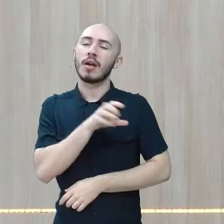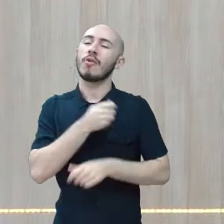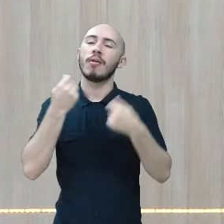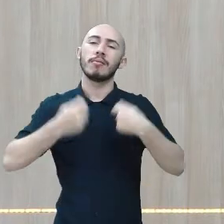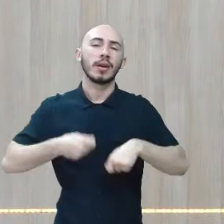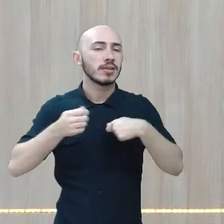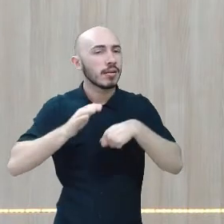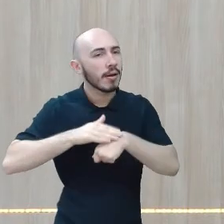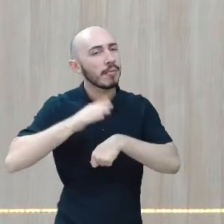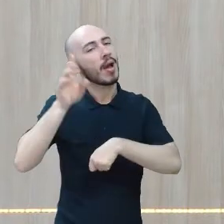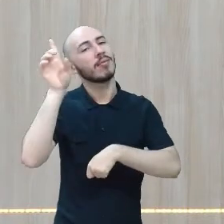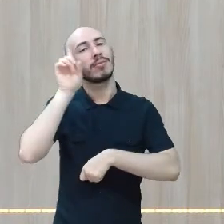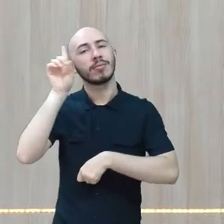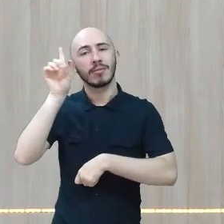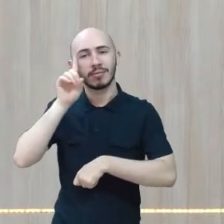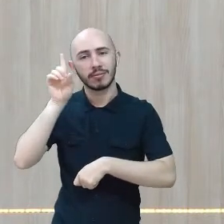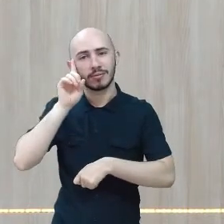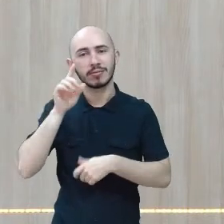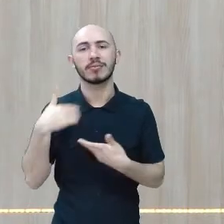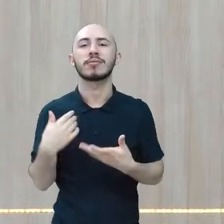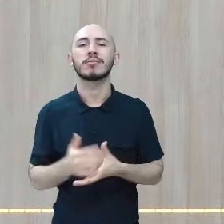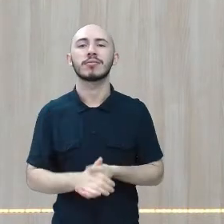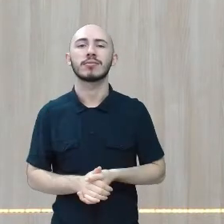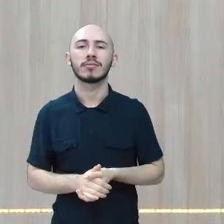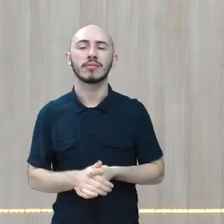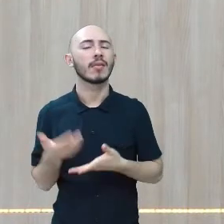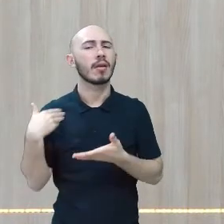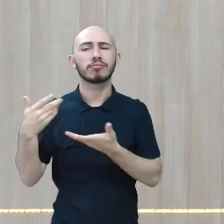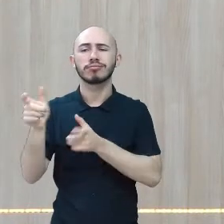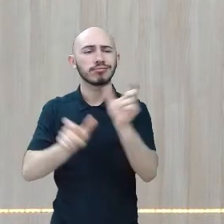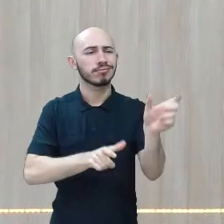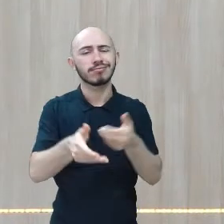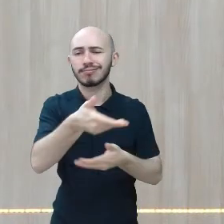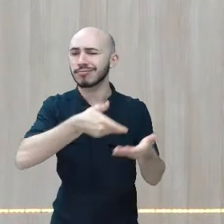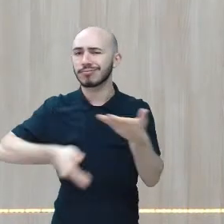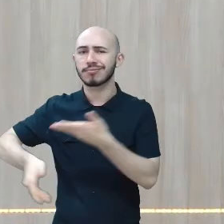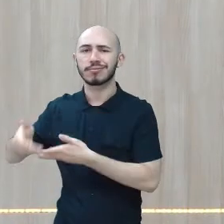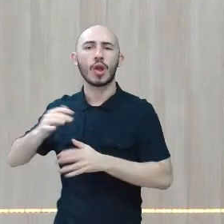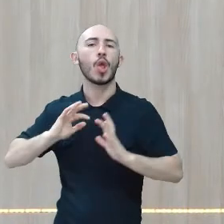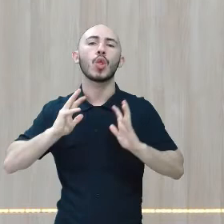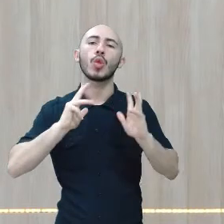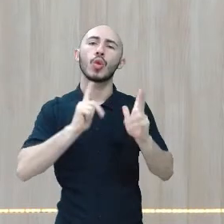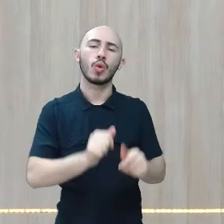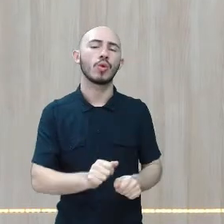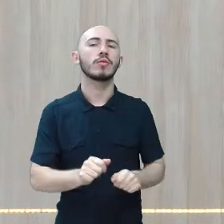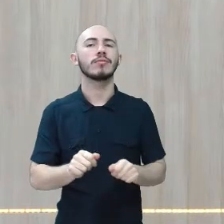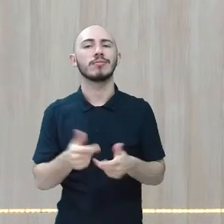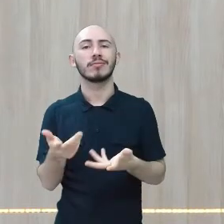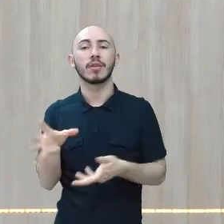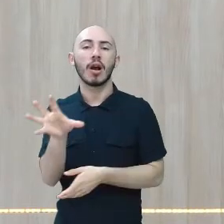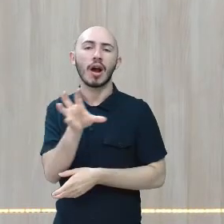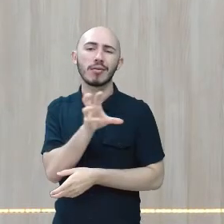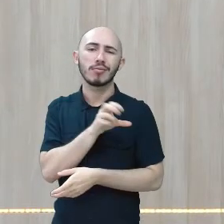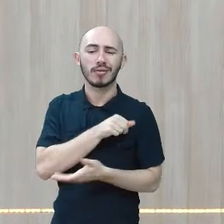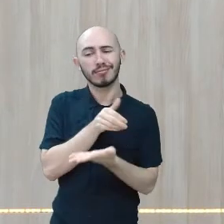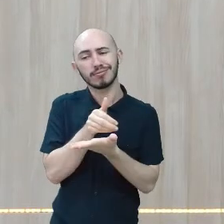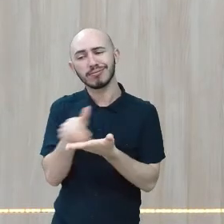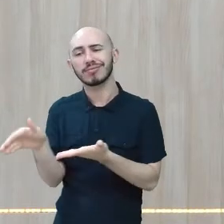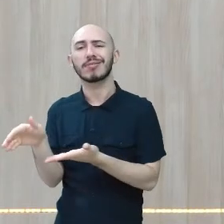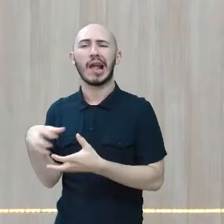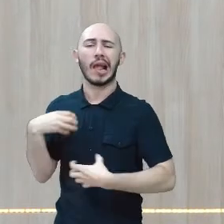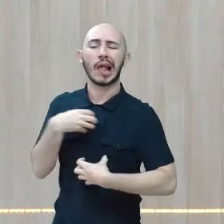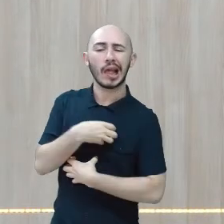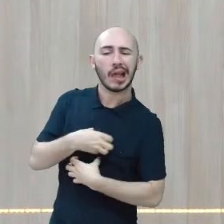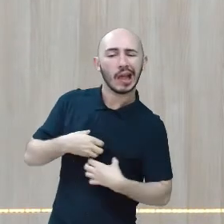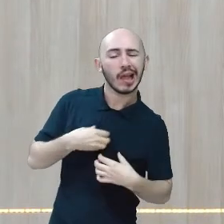Nos nossos dias. Isso em todas as relações. O amor afasta, olha, a raiva, não é?